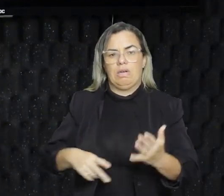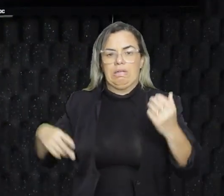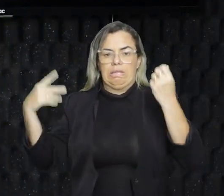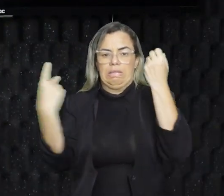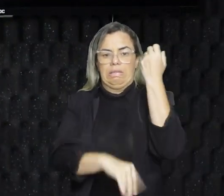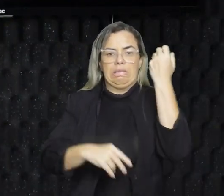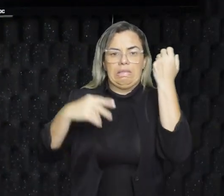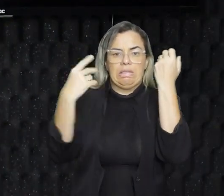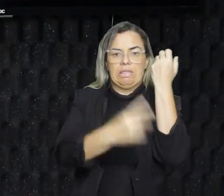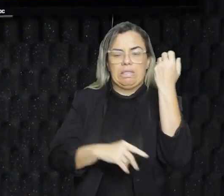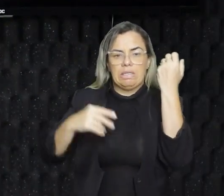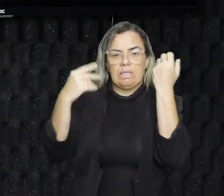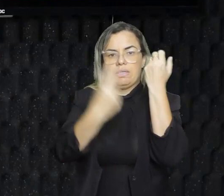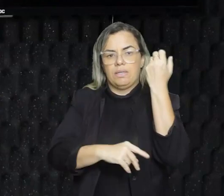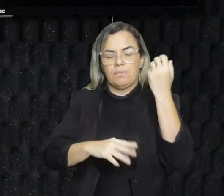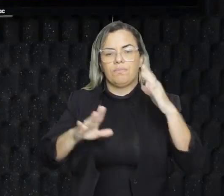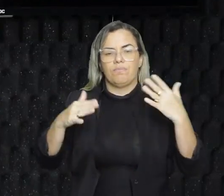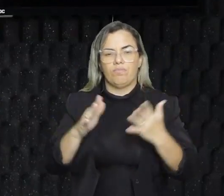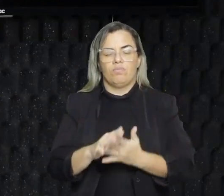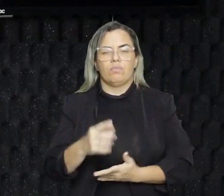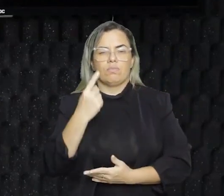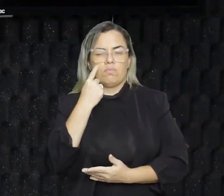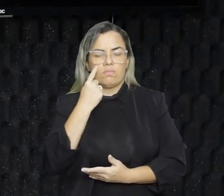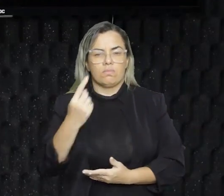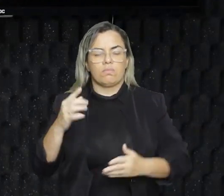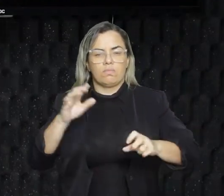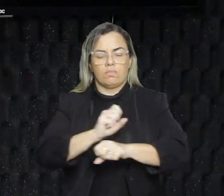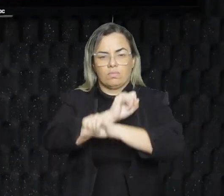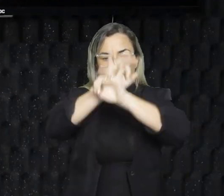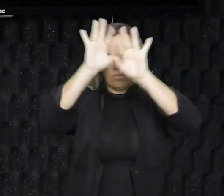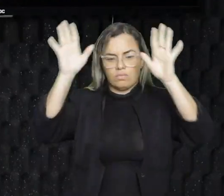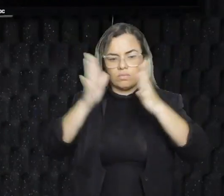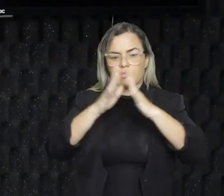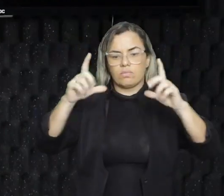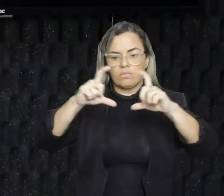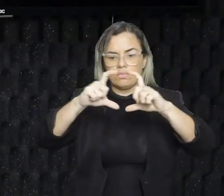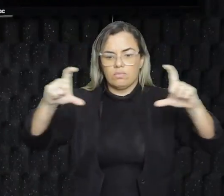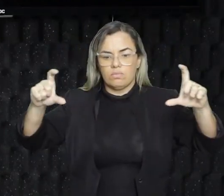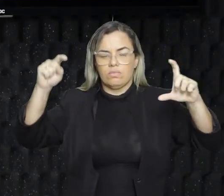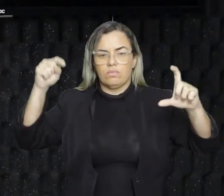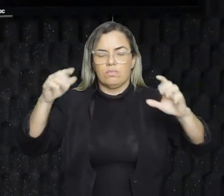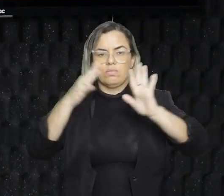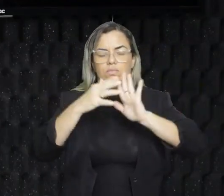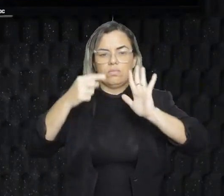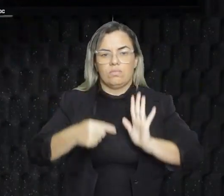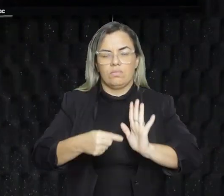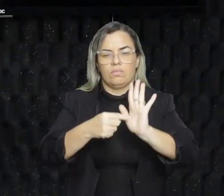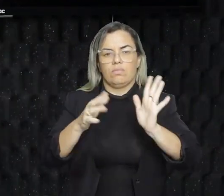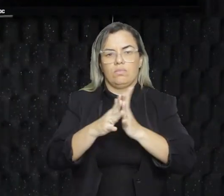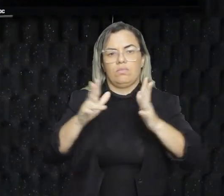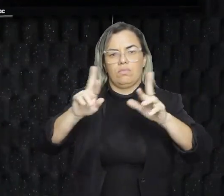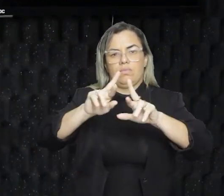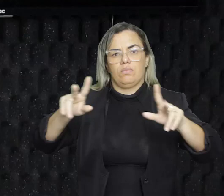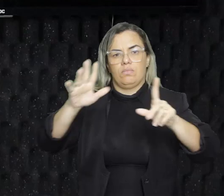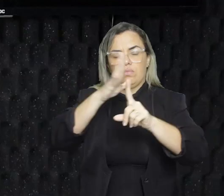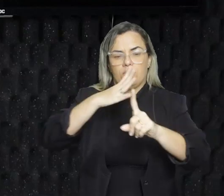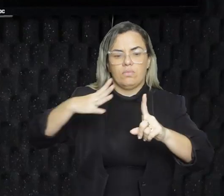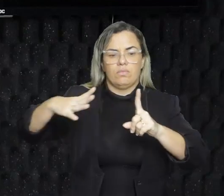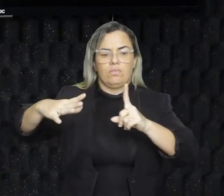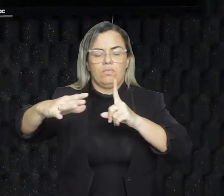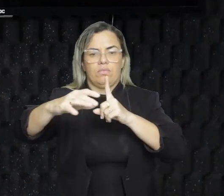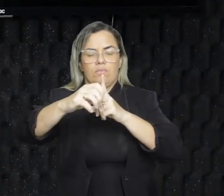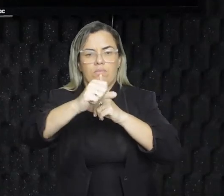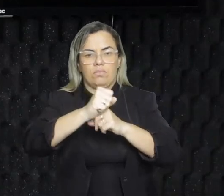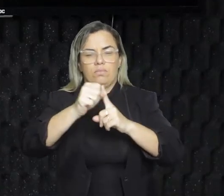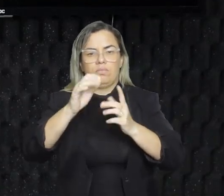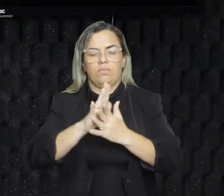chibatada. Então, observe claramente que o fragmento ele expõe diferenças de uma sociedade a que